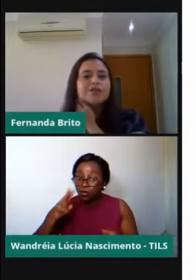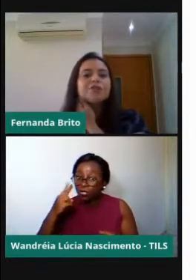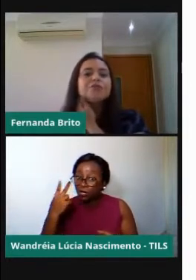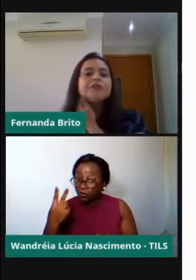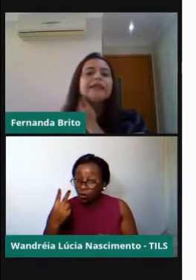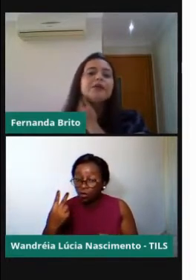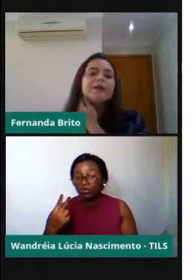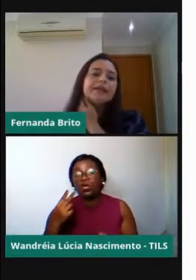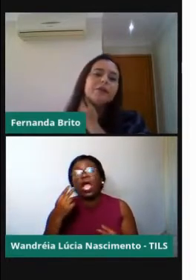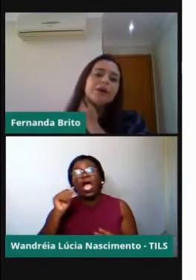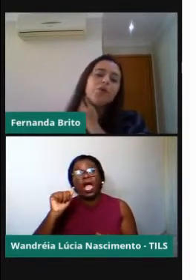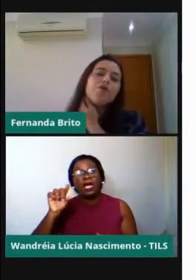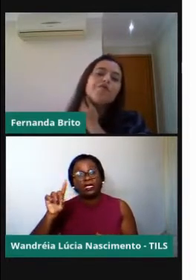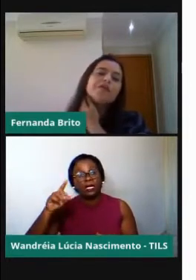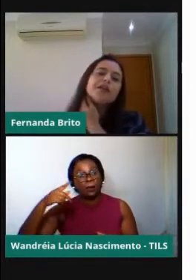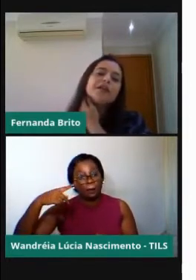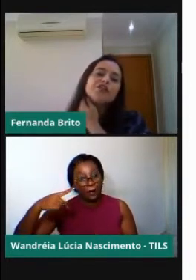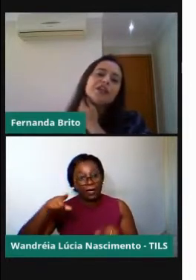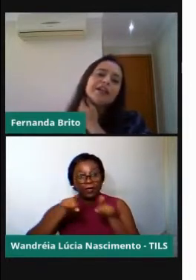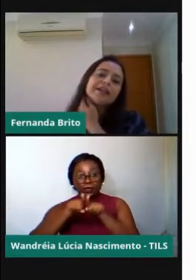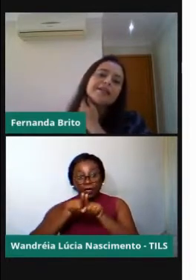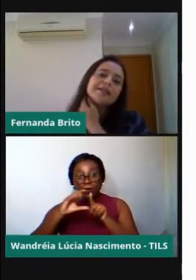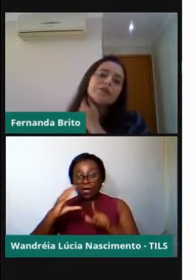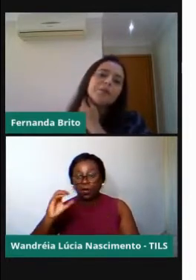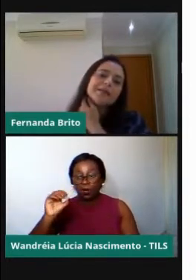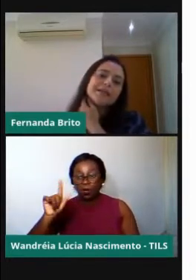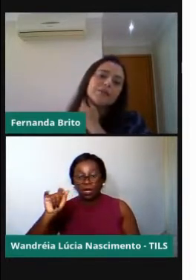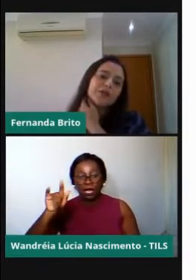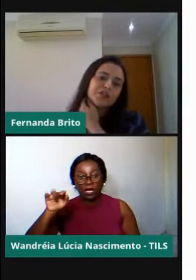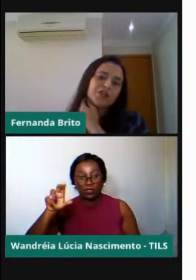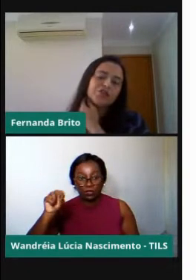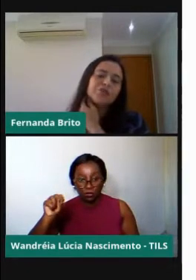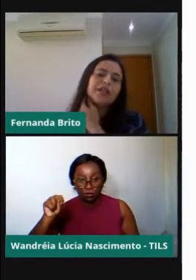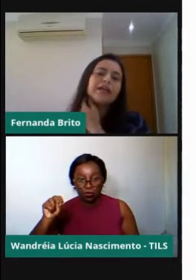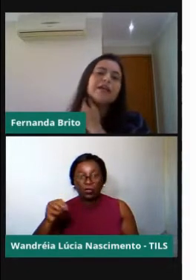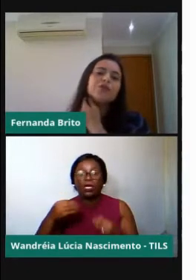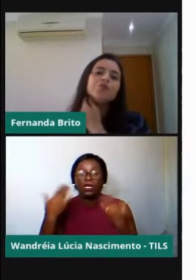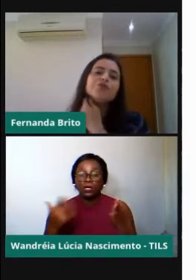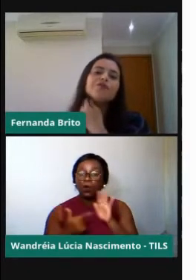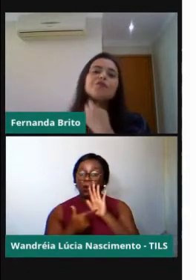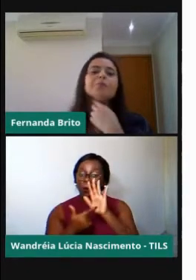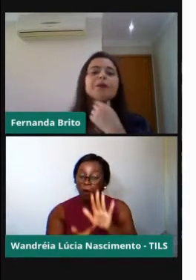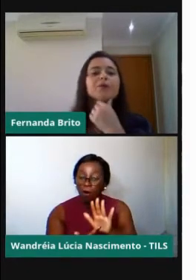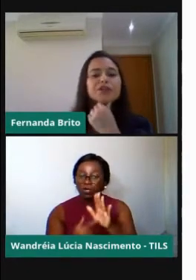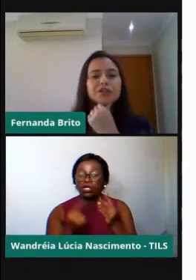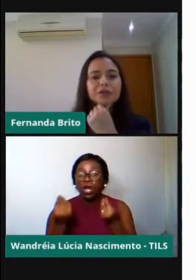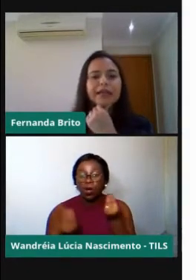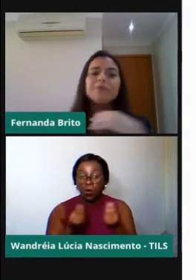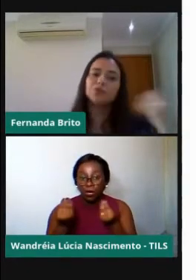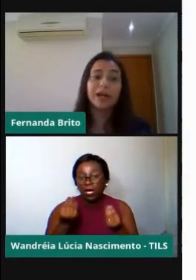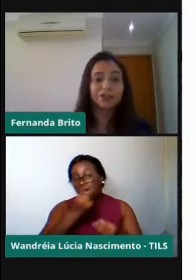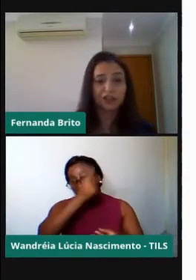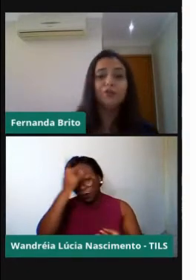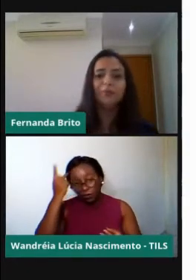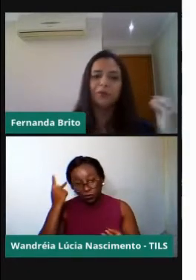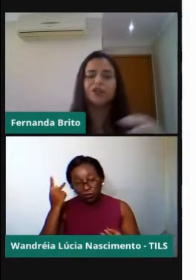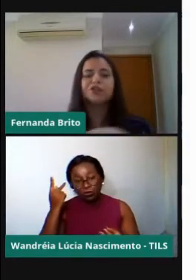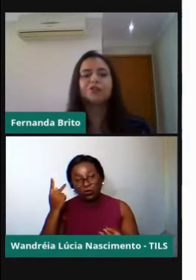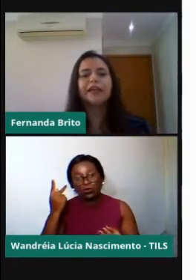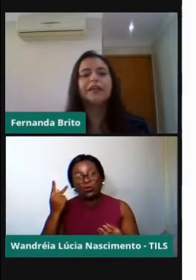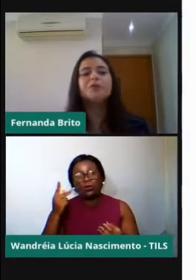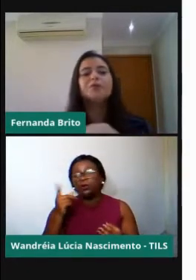o colágeno, né? Então, aqui é uma curva de agregação num paciente, um registro, né? Num indivíduo hipercolesterolêmico, num